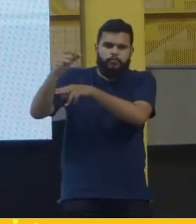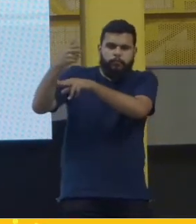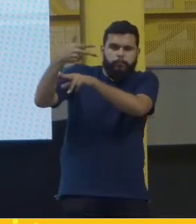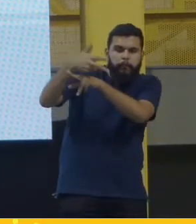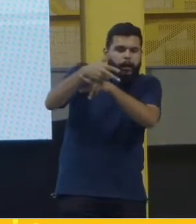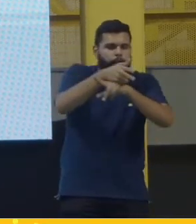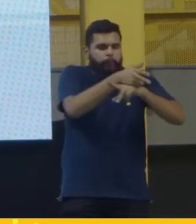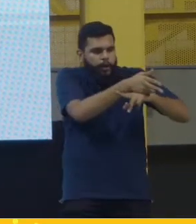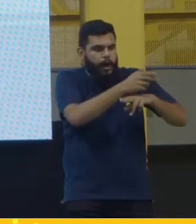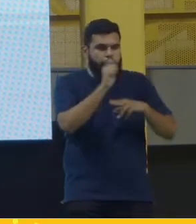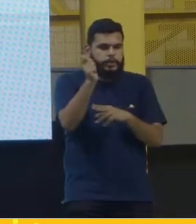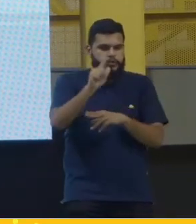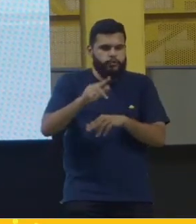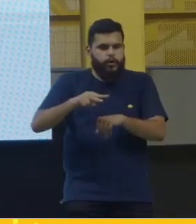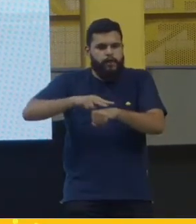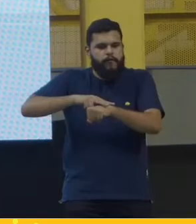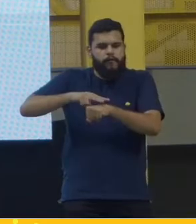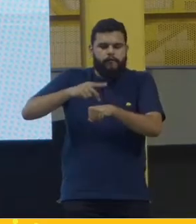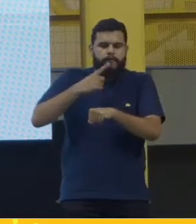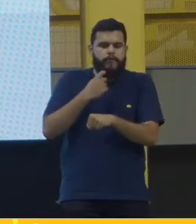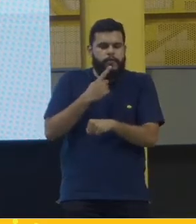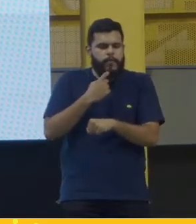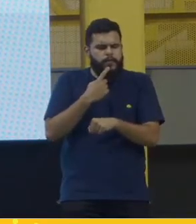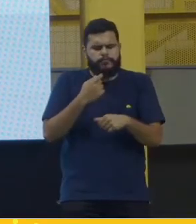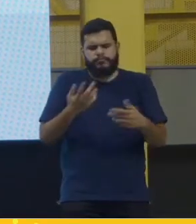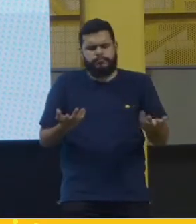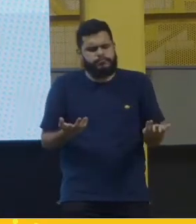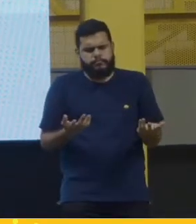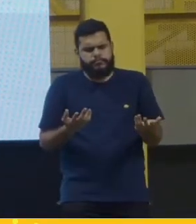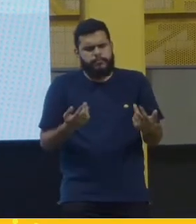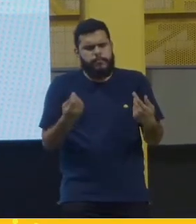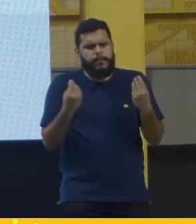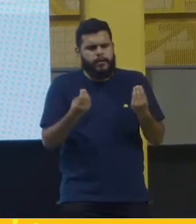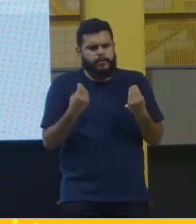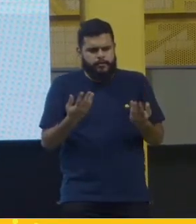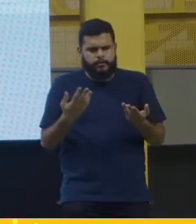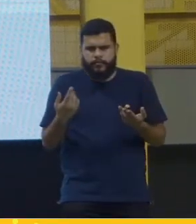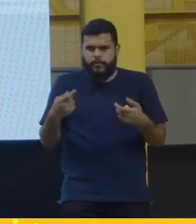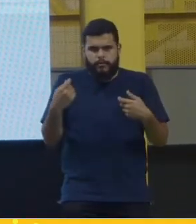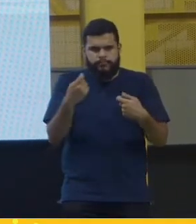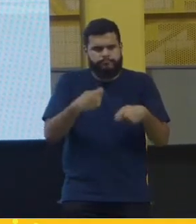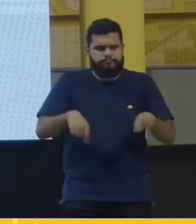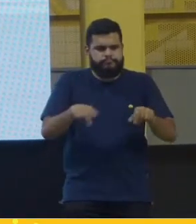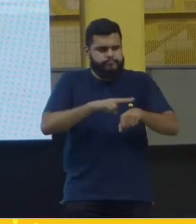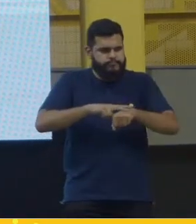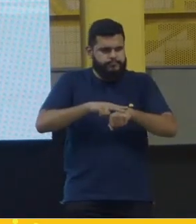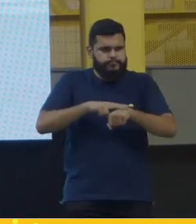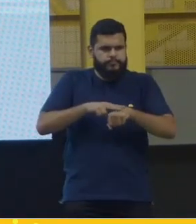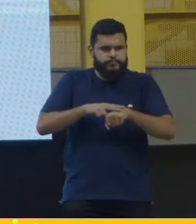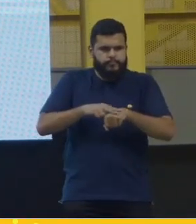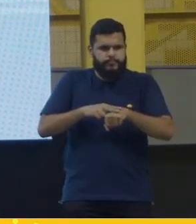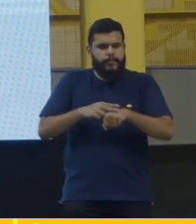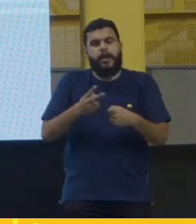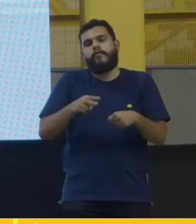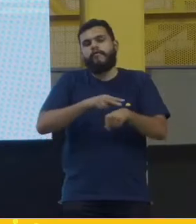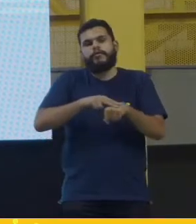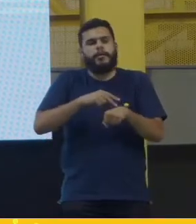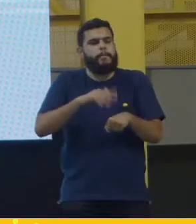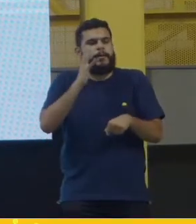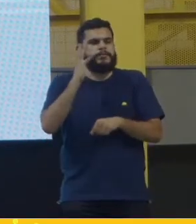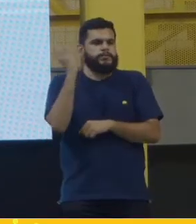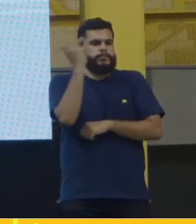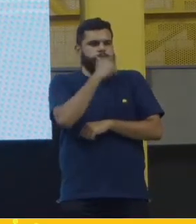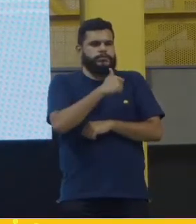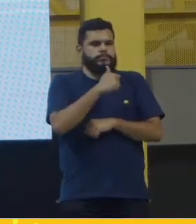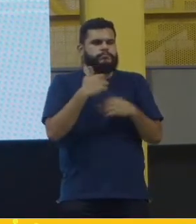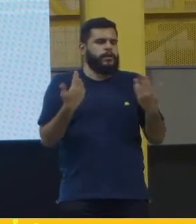tua planta. Mas não vá comprar uma lâmpada verde. Ah, mas é porque verde fica mais bonito, né?